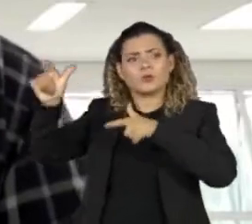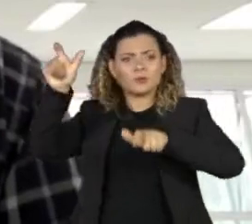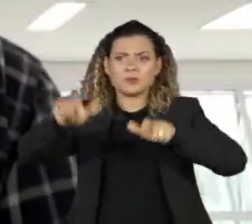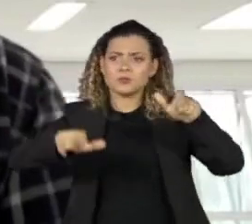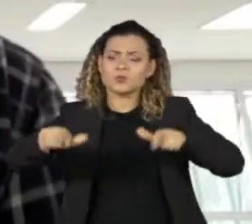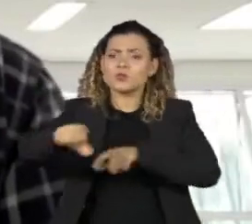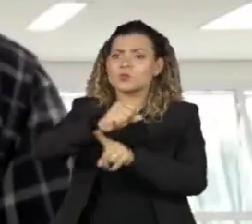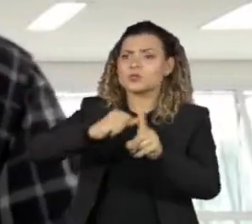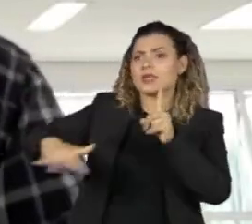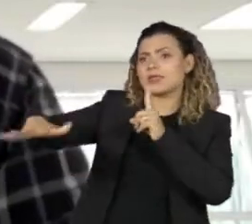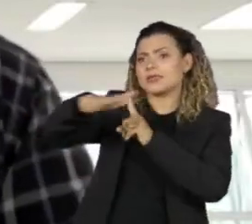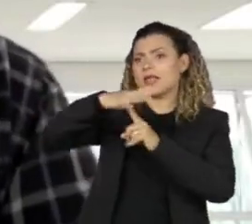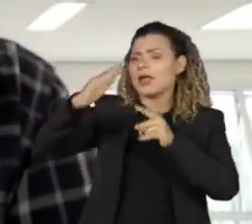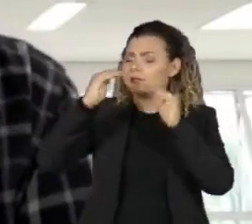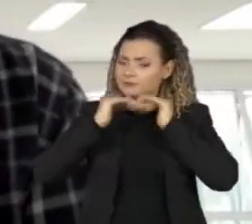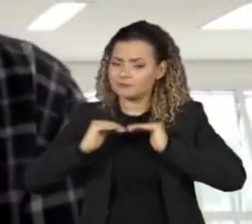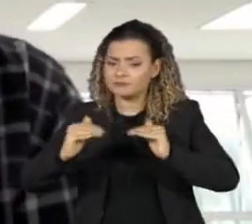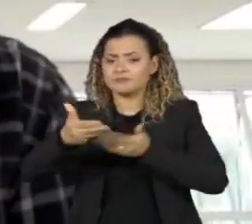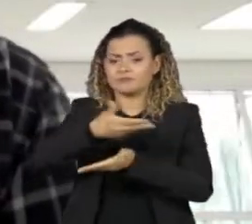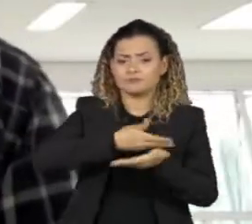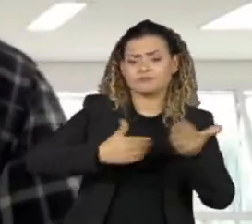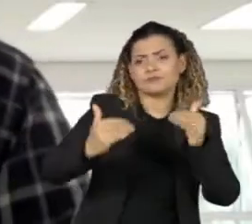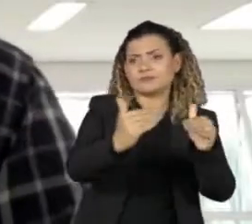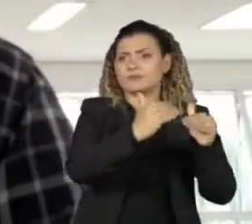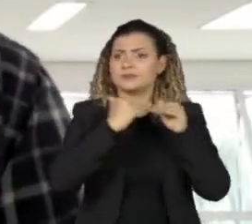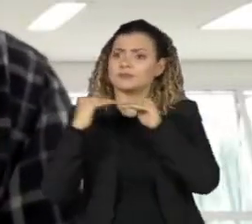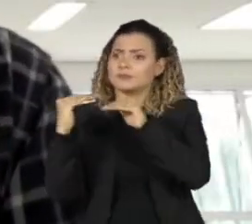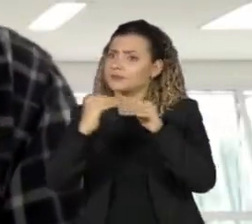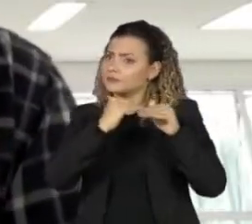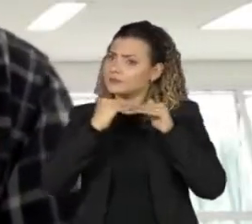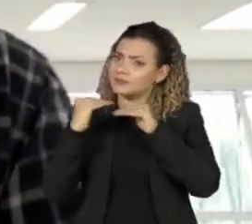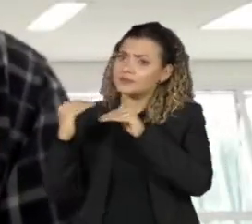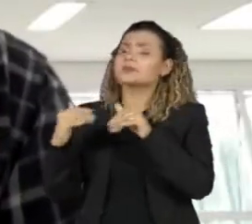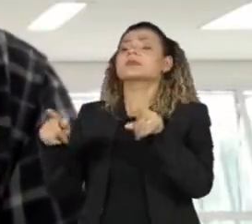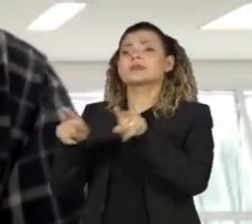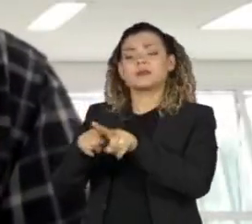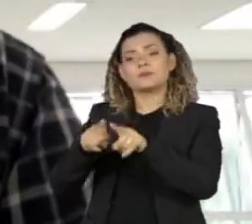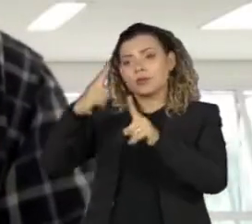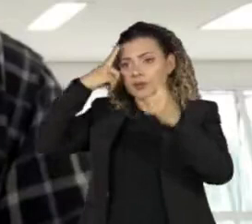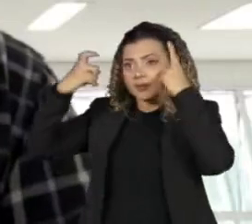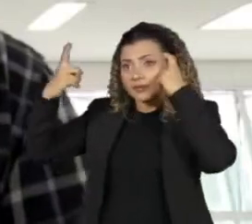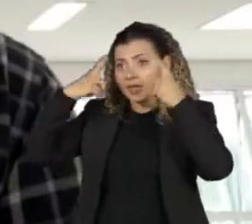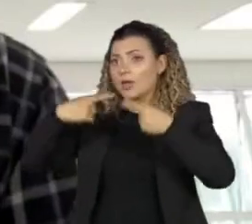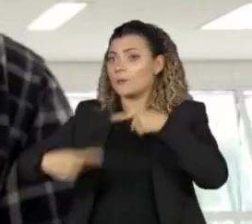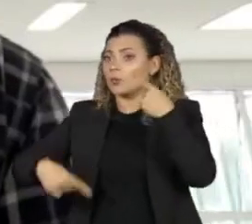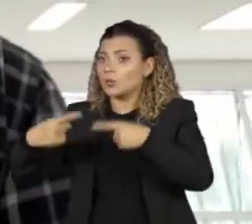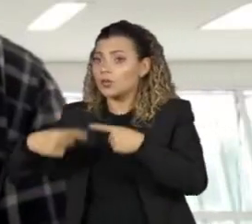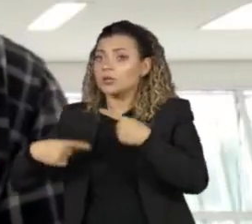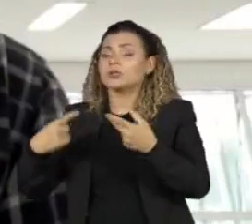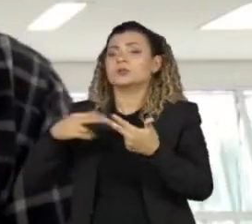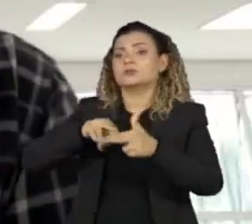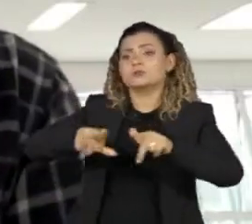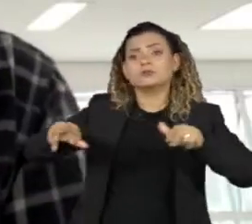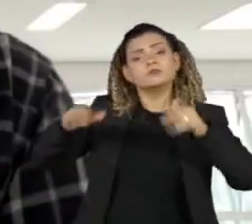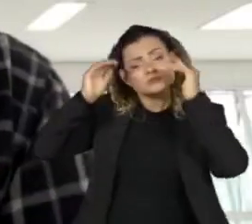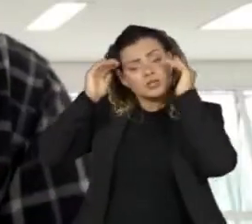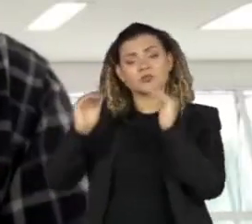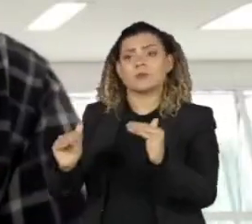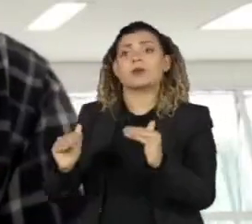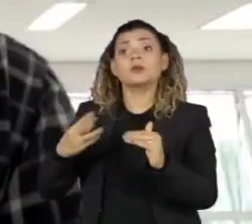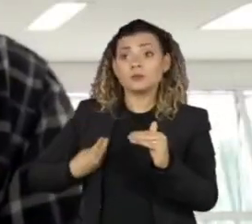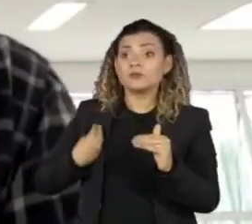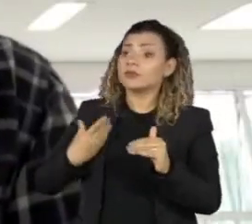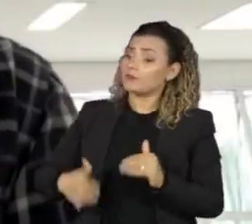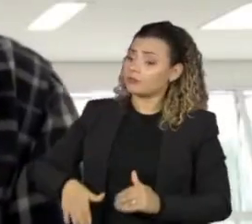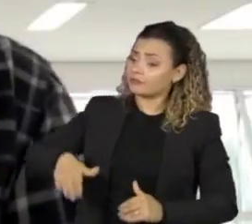é diversa, seja religiosamente, em termos de gênero e também em termos de ideias políticas, isso servirá de exemplo para a vida inteira